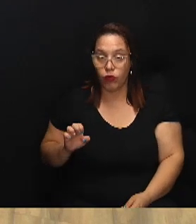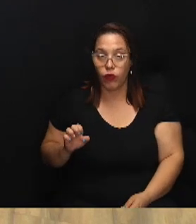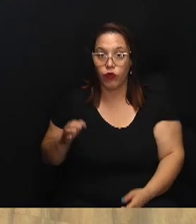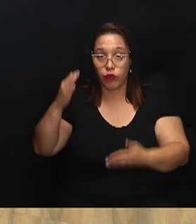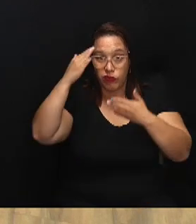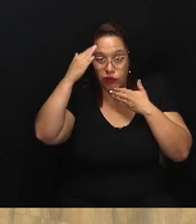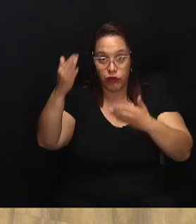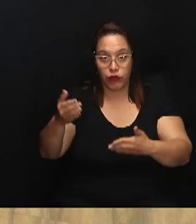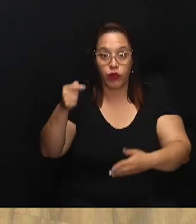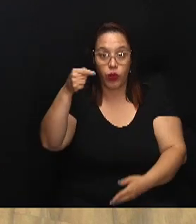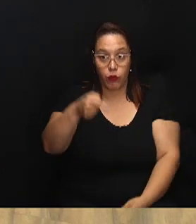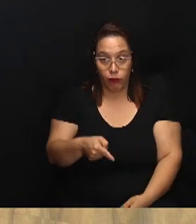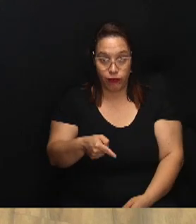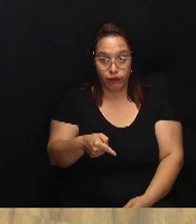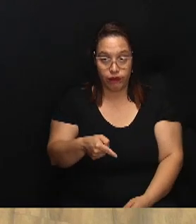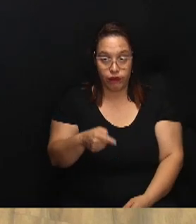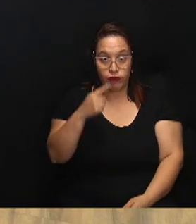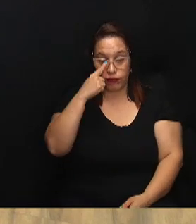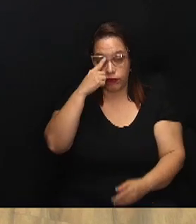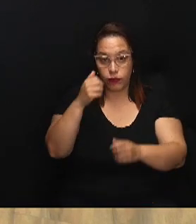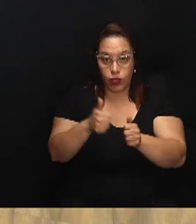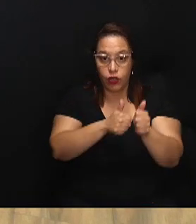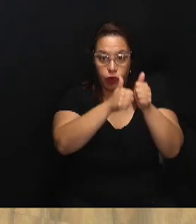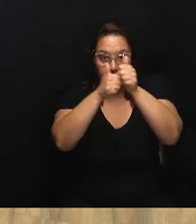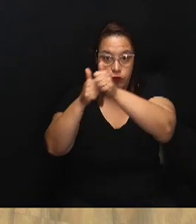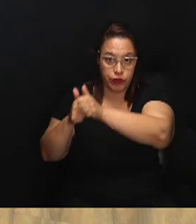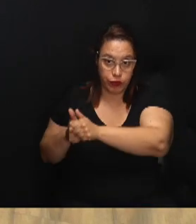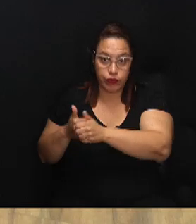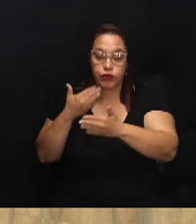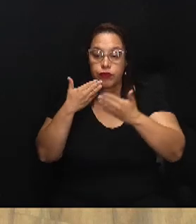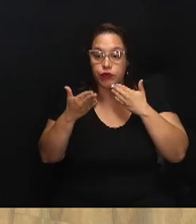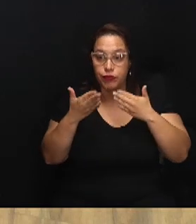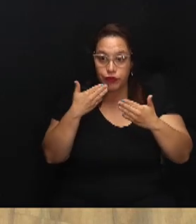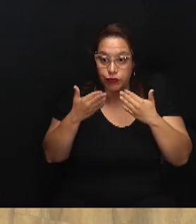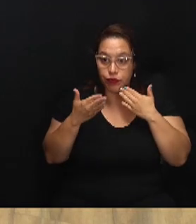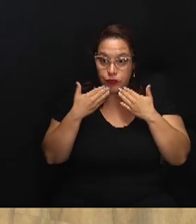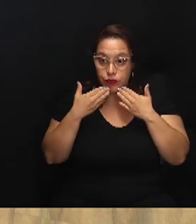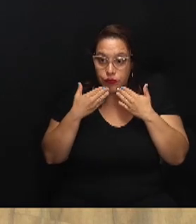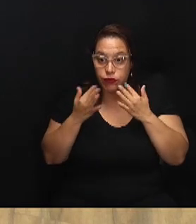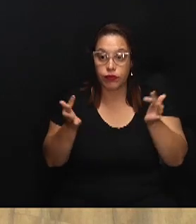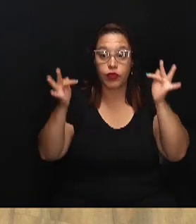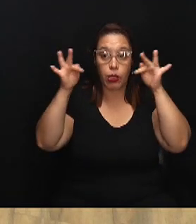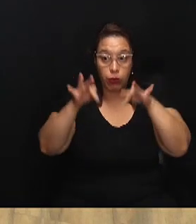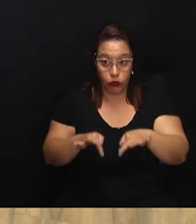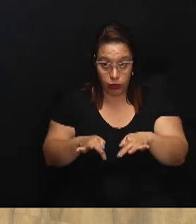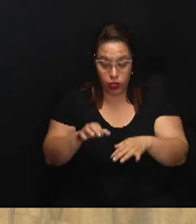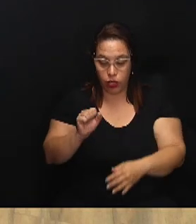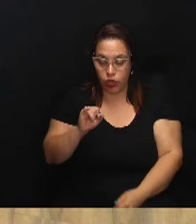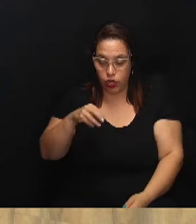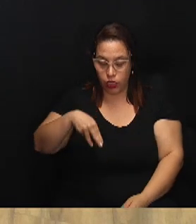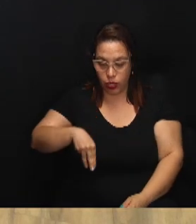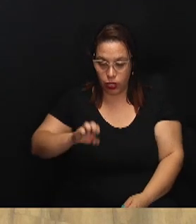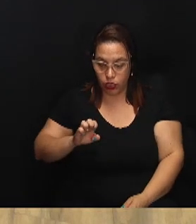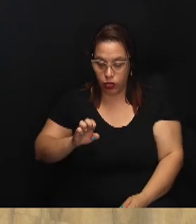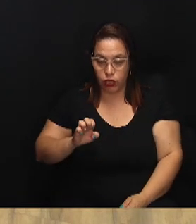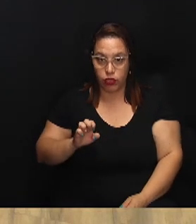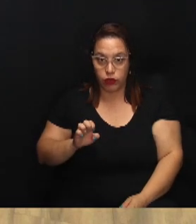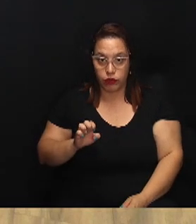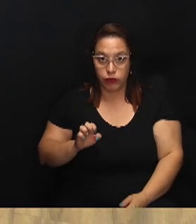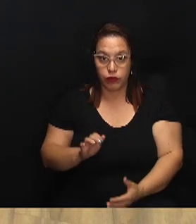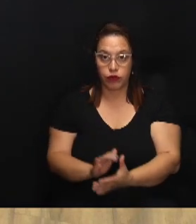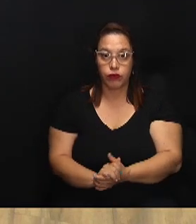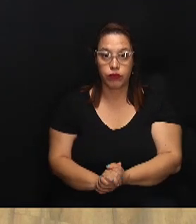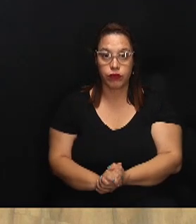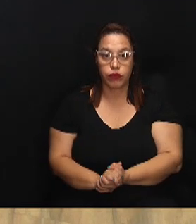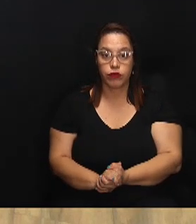Obrigada por ficar aqui acompanhando aqui o nosso debate. Para finalizar, Simone, a sua participação, eu queria